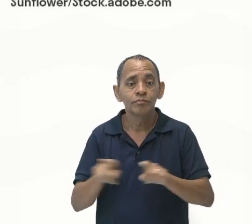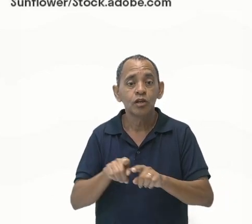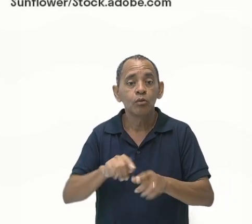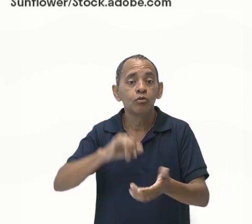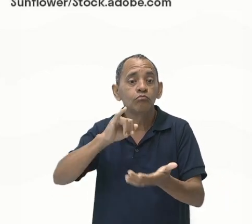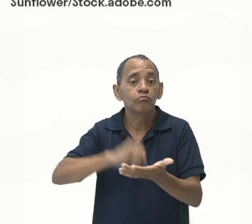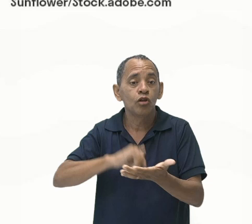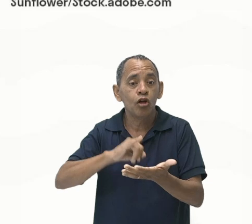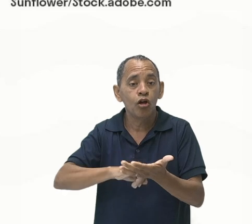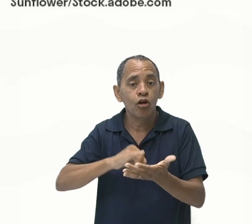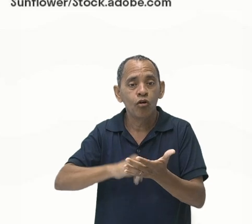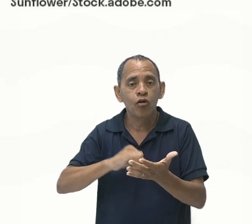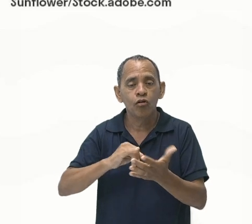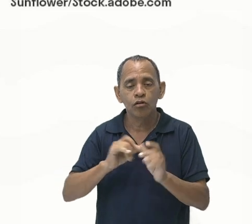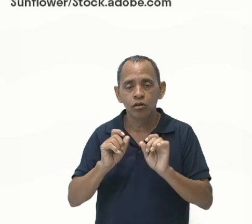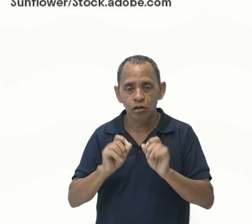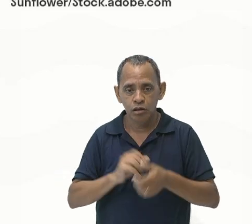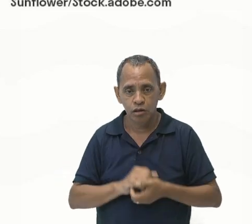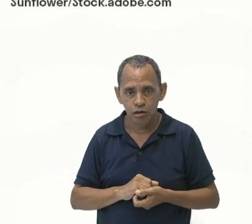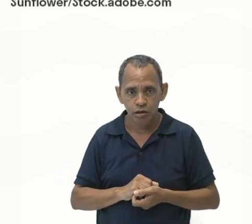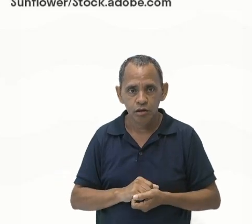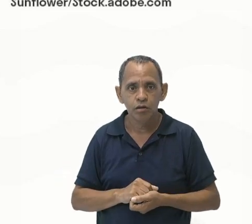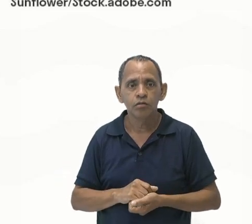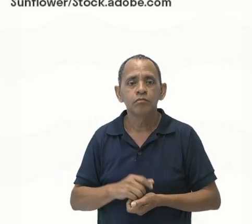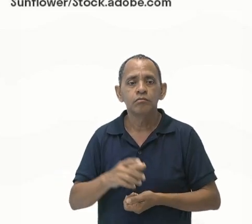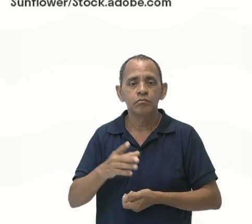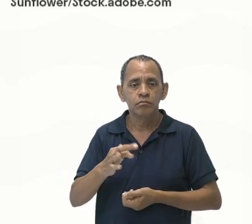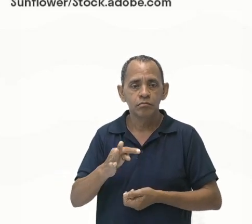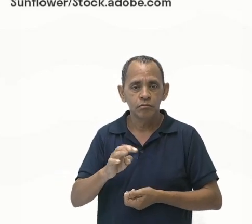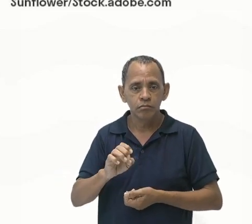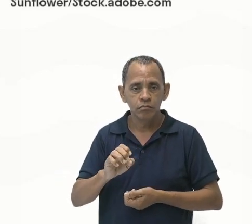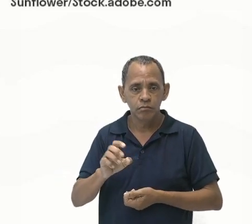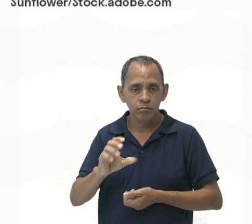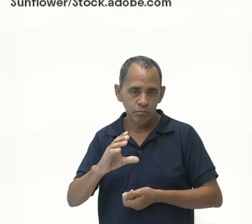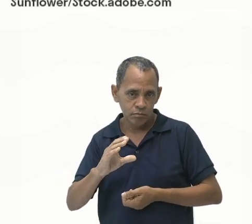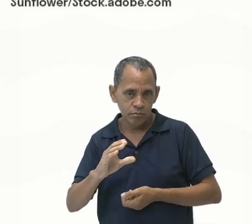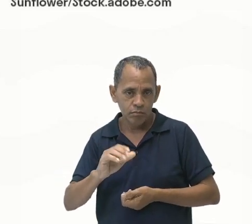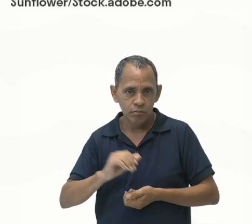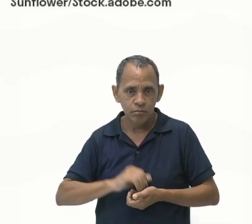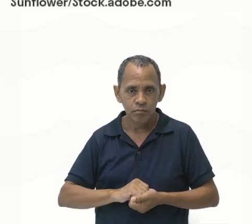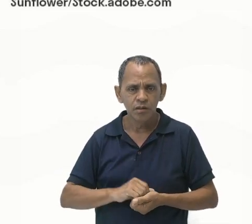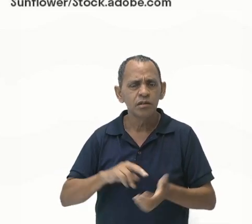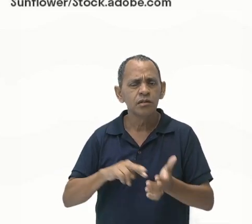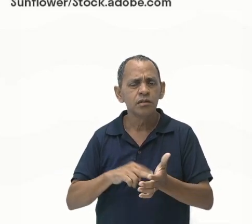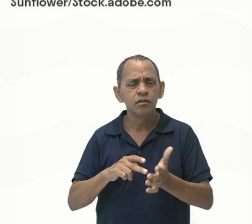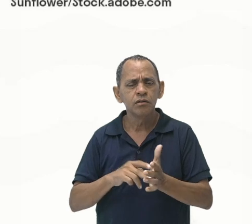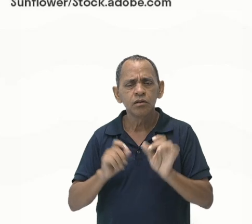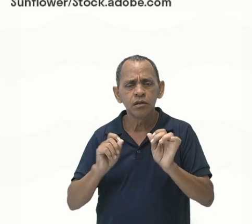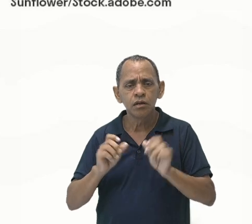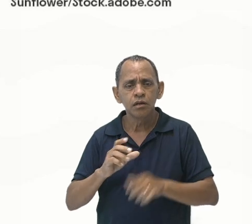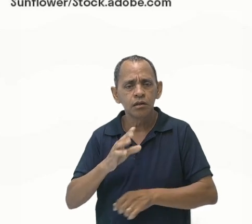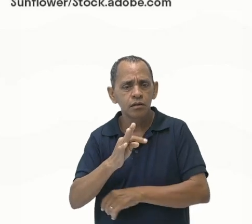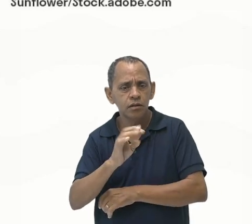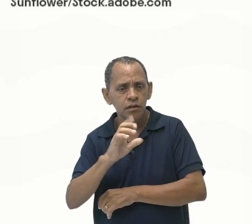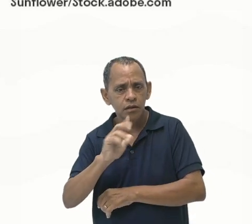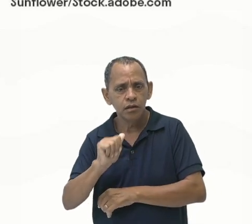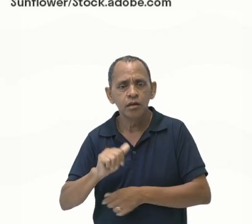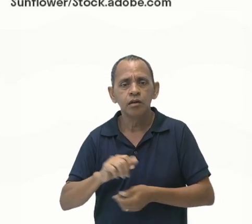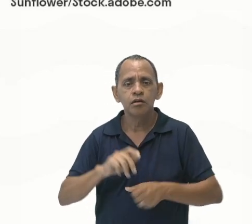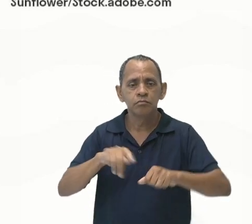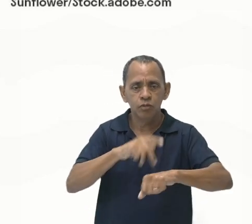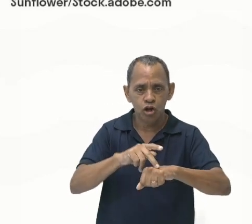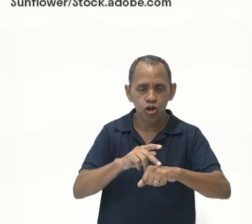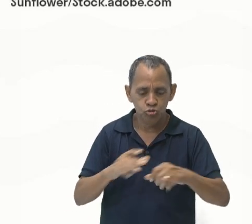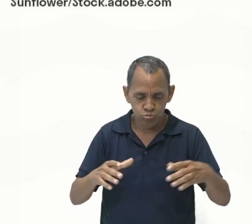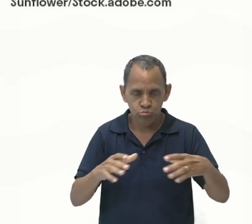Aduaneira é a criação da Tarifa Externa Comum, a chamada TEC. Professor, o que é